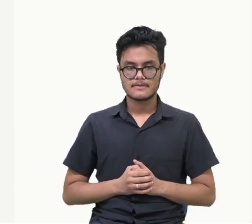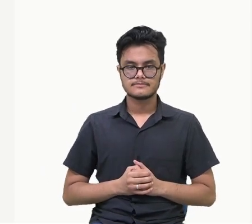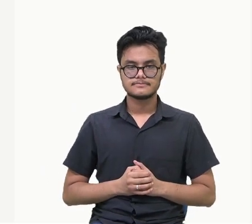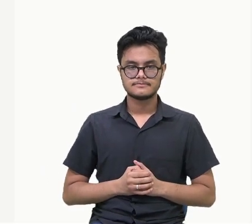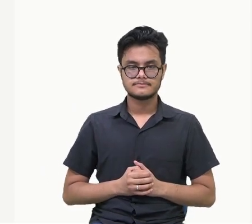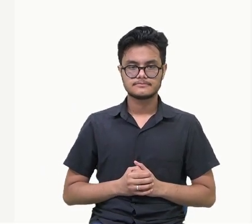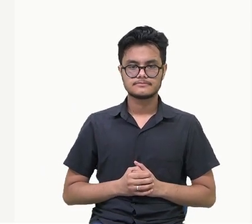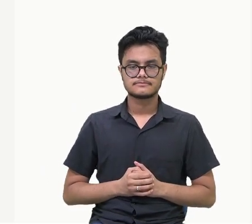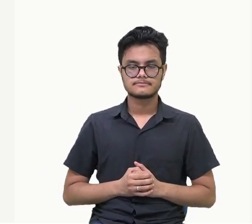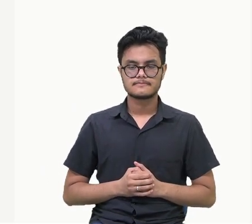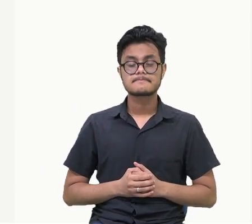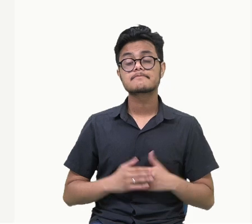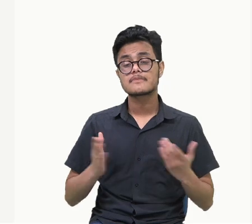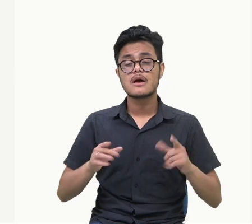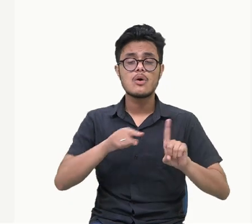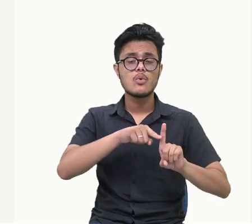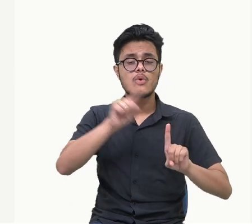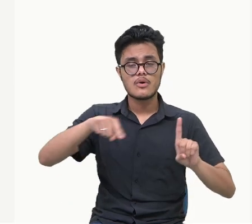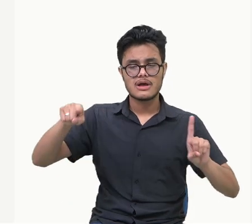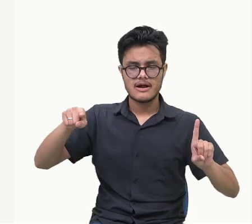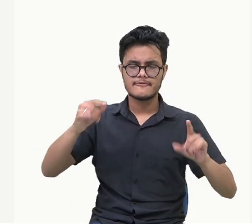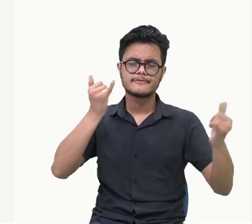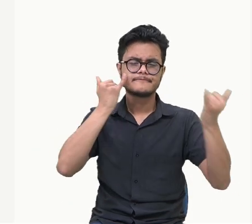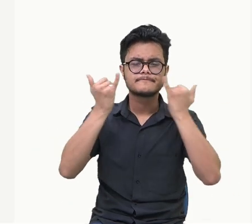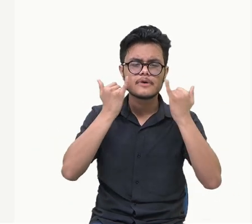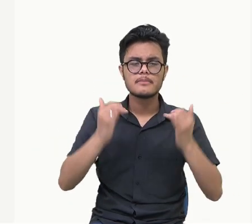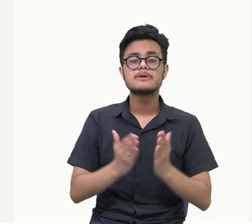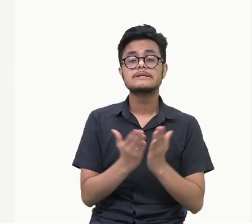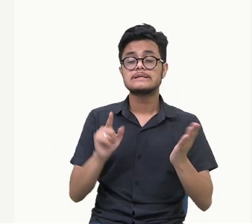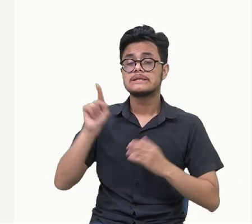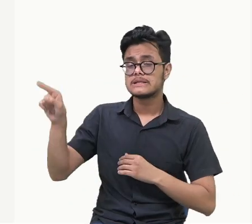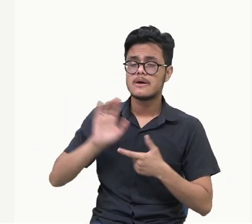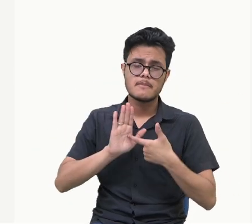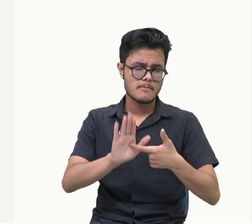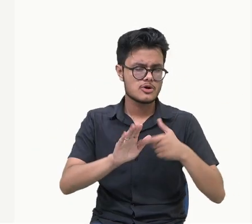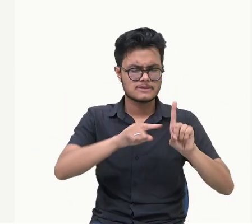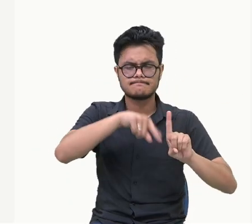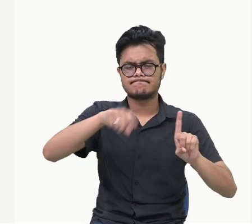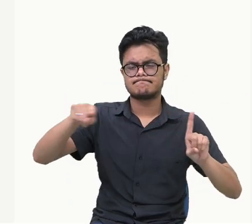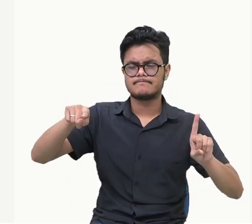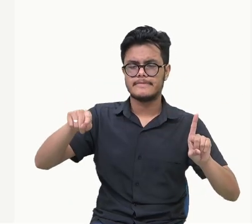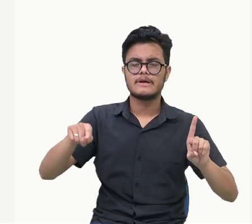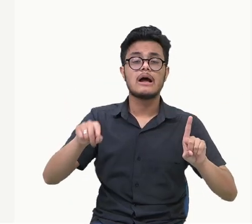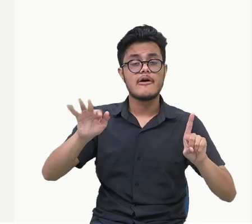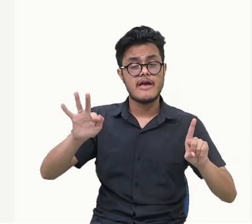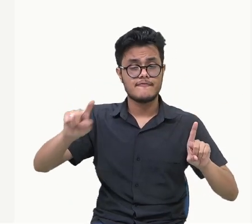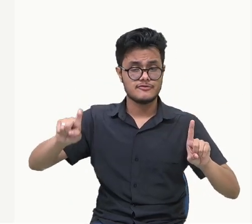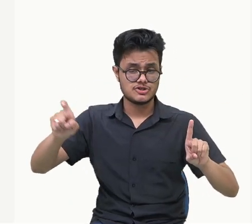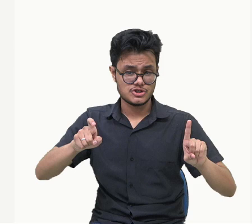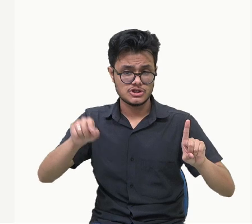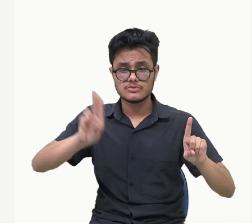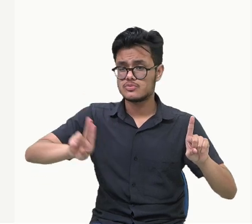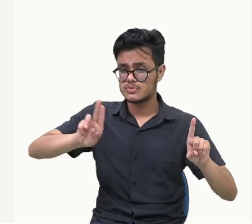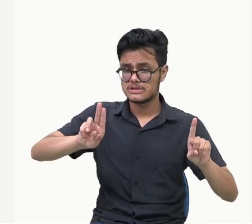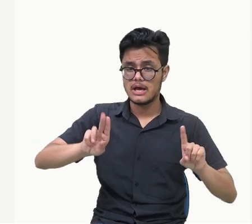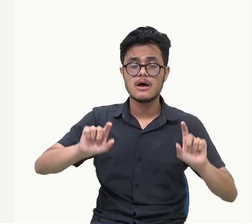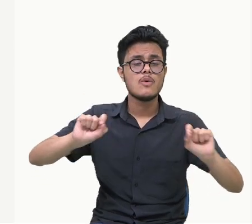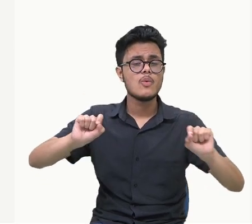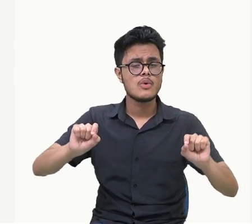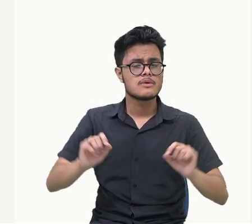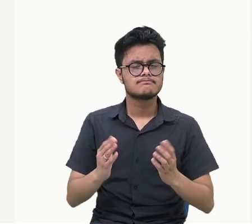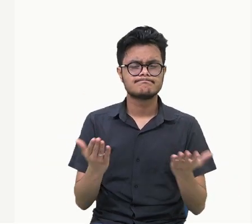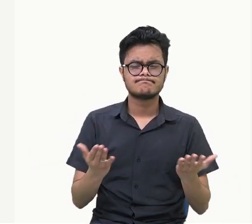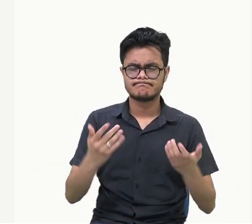Olha o gráfico agora, né? Então, para desenharmos a representação gráfica de uma função exponencial,